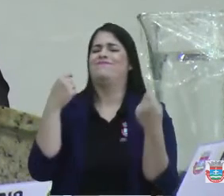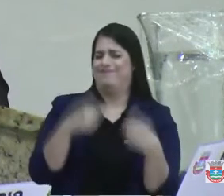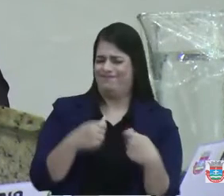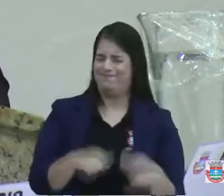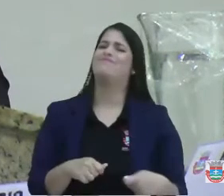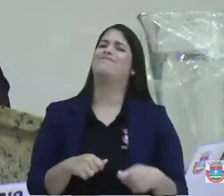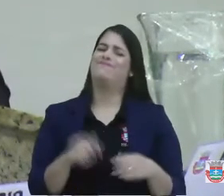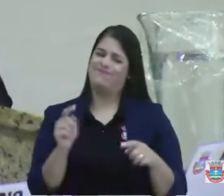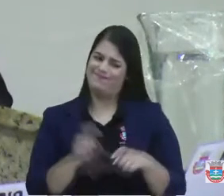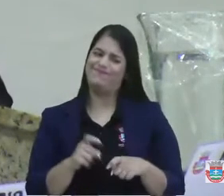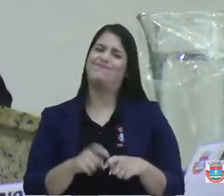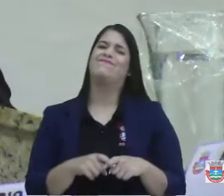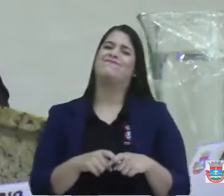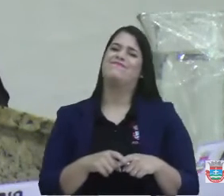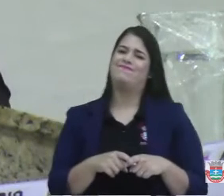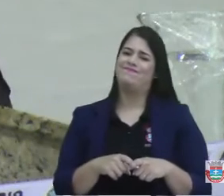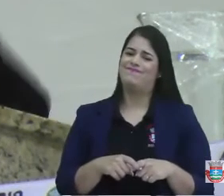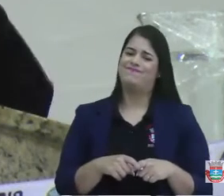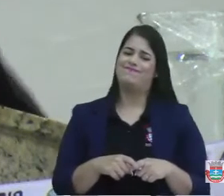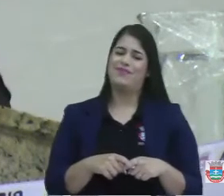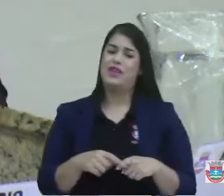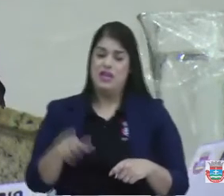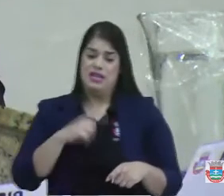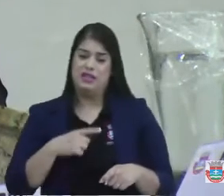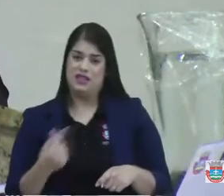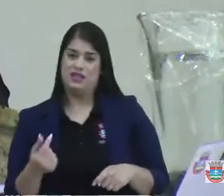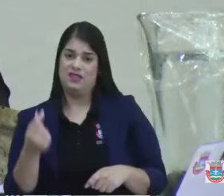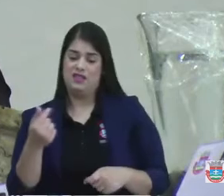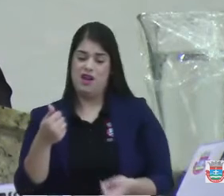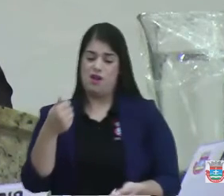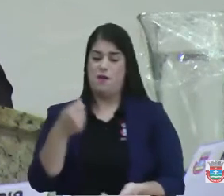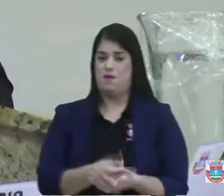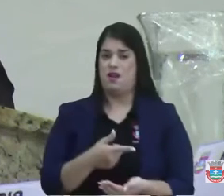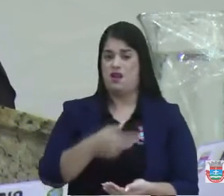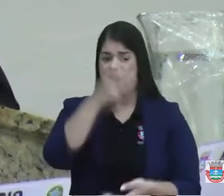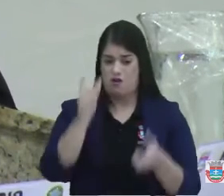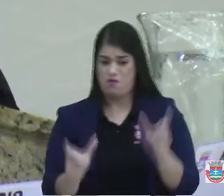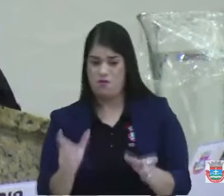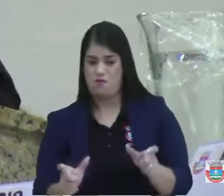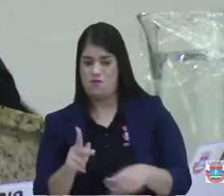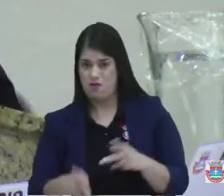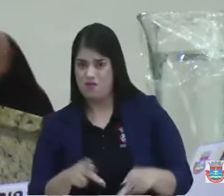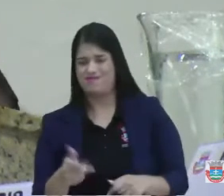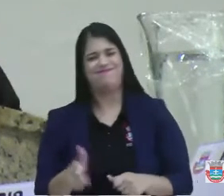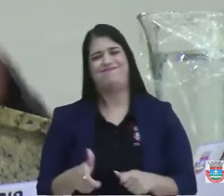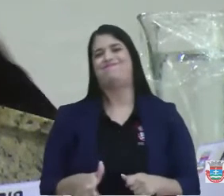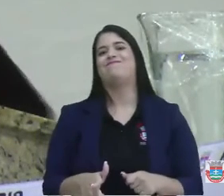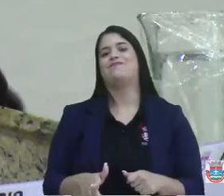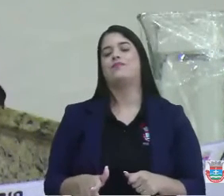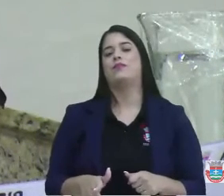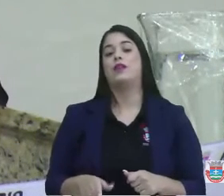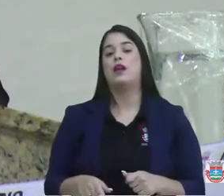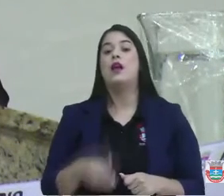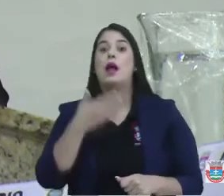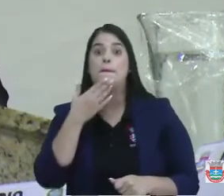ginecologista e nem todo mundo tem condições de fazer o seu tratamento particular porque é muito melhor investir